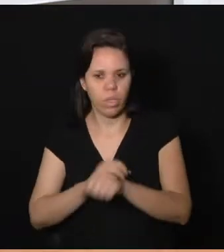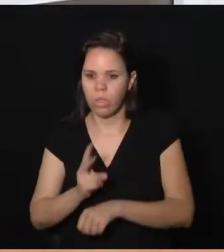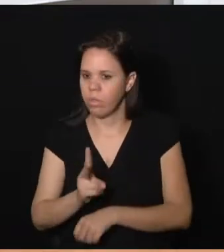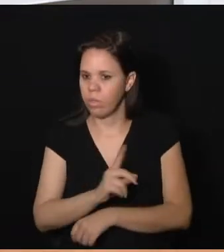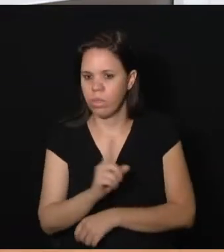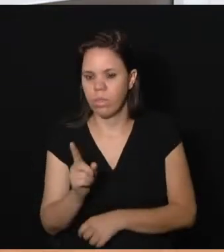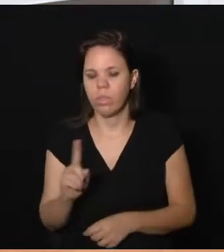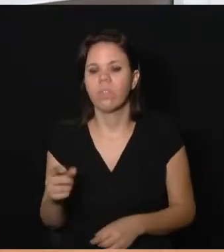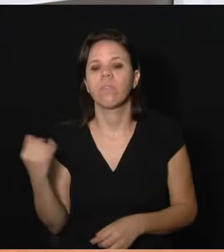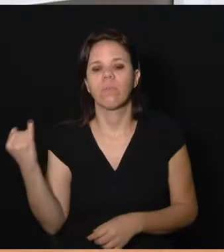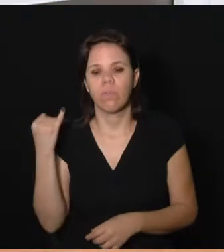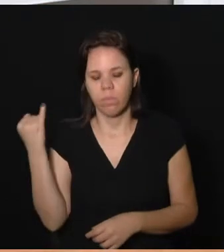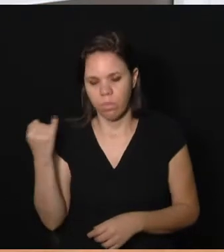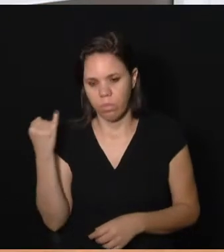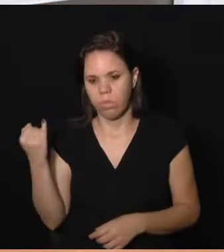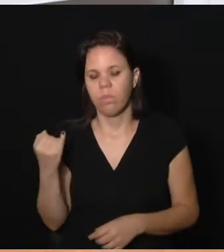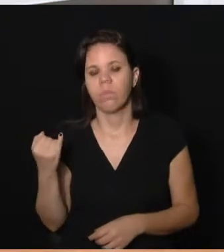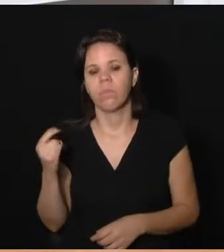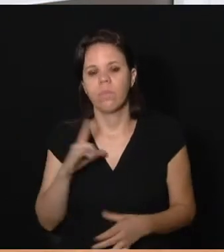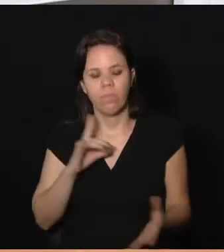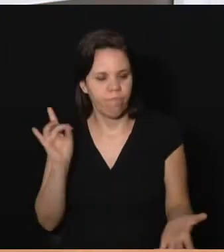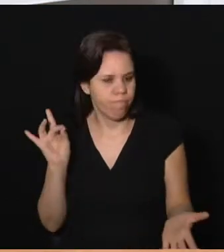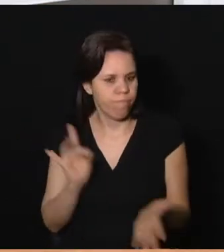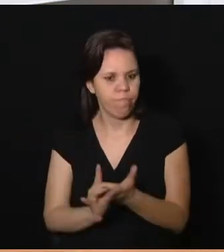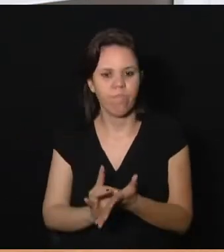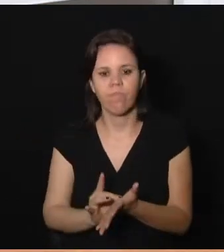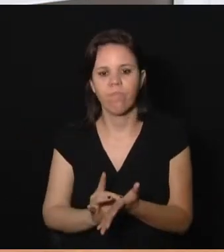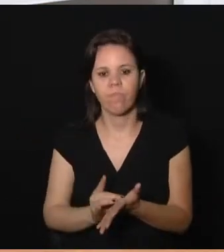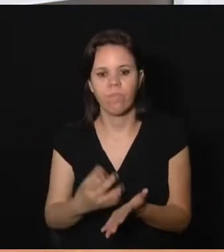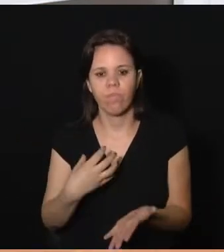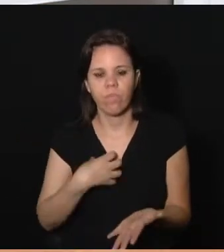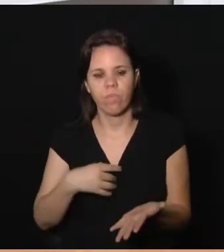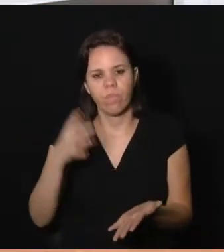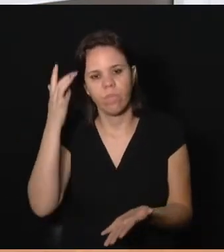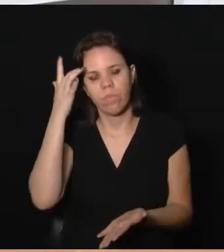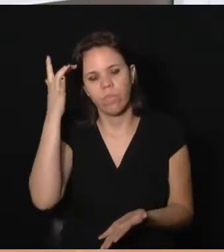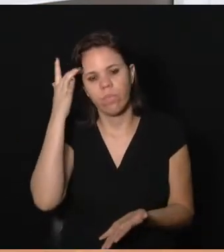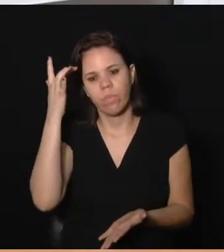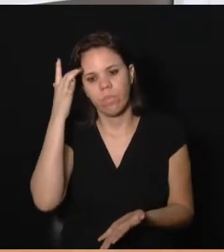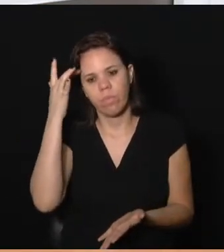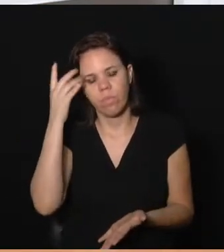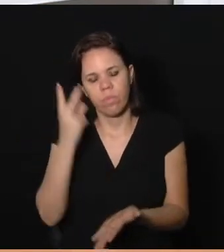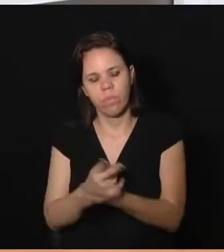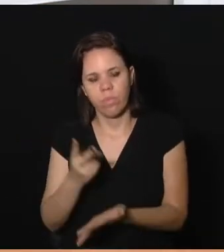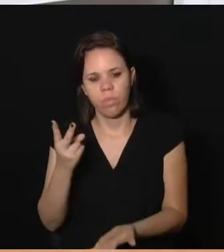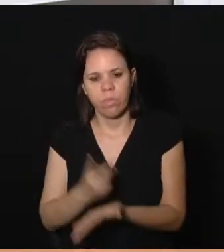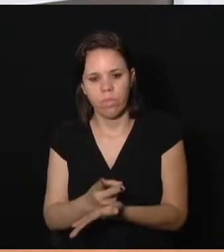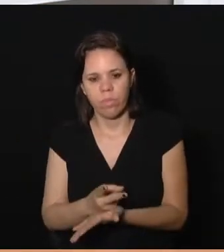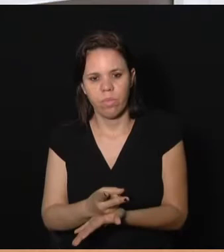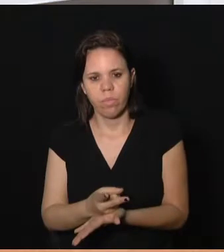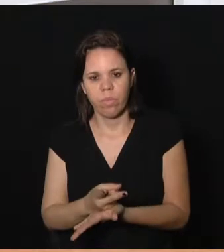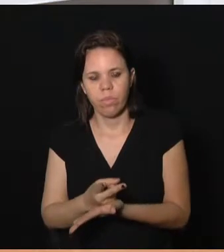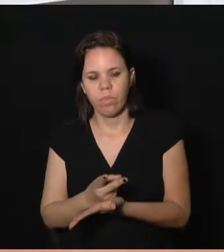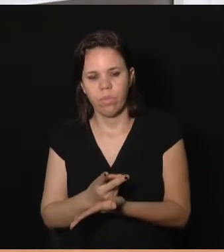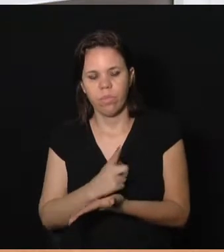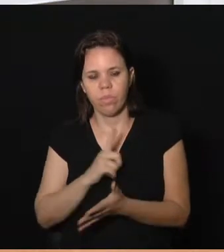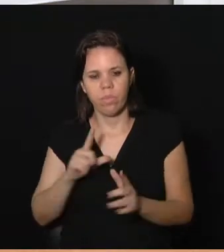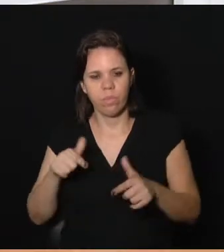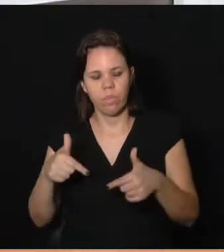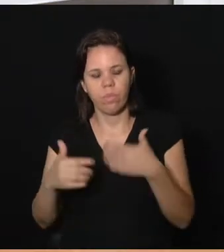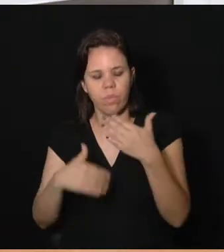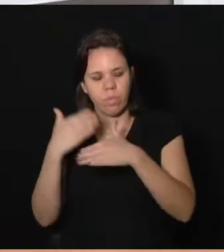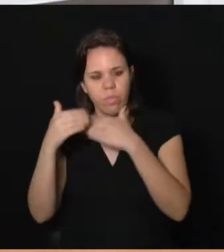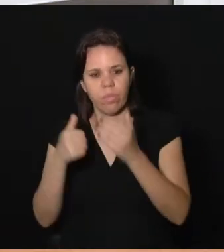Então, é importante que elas se consolidem de forma madura e que elas permaneçam, né, para que haja um